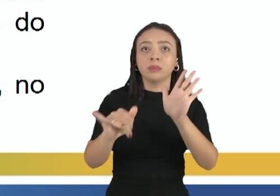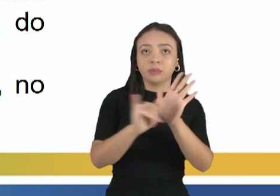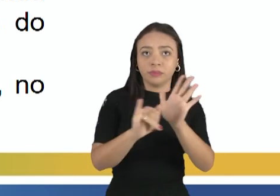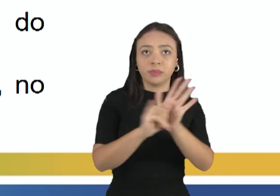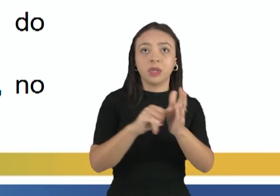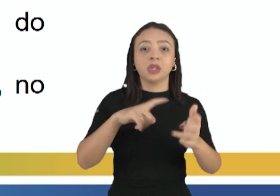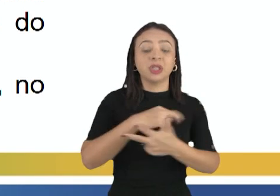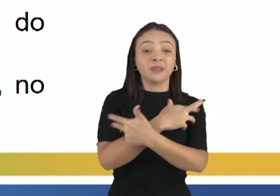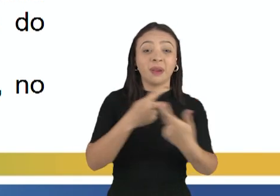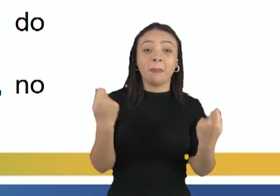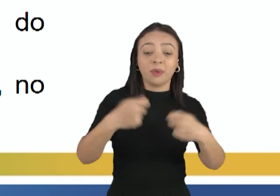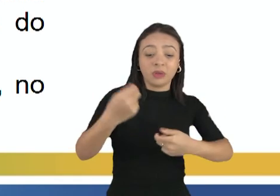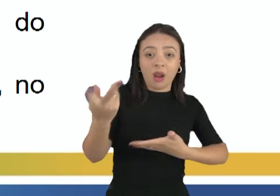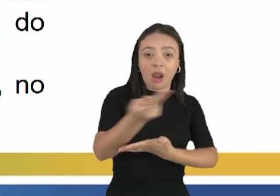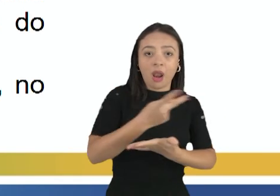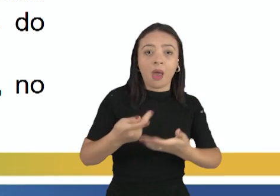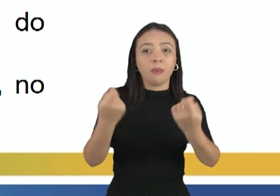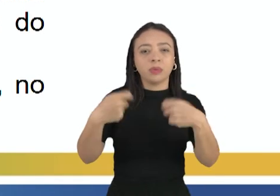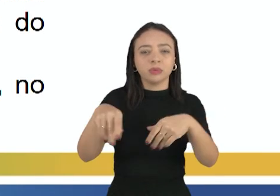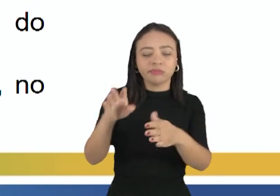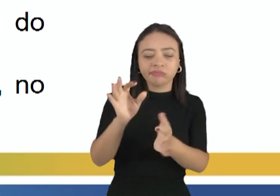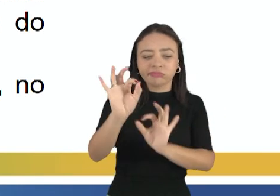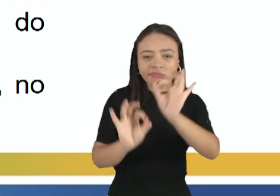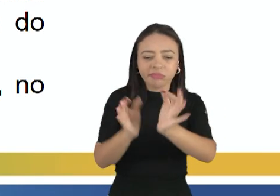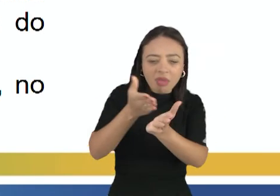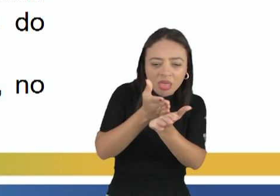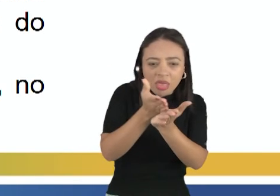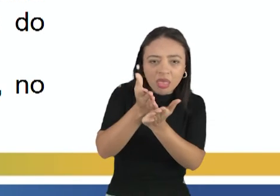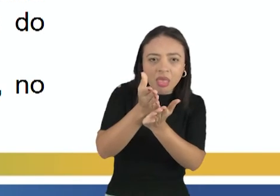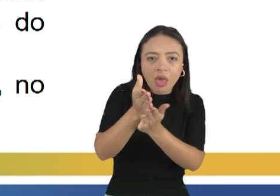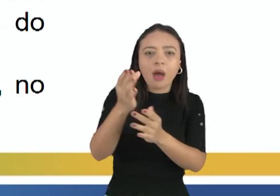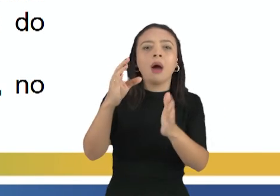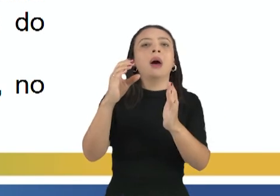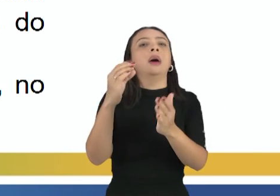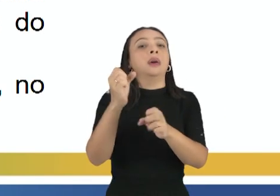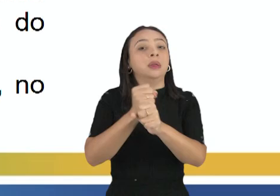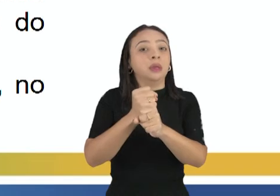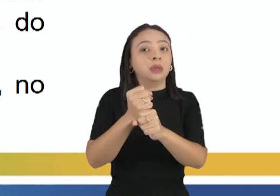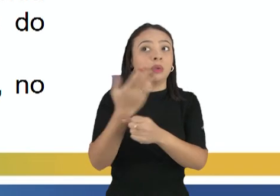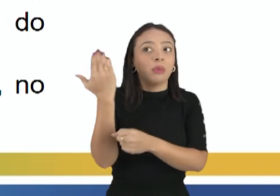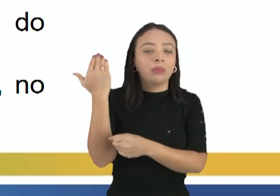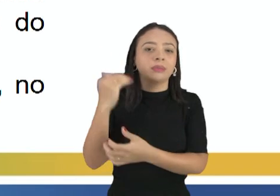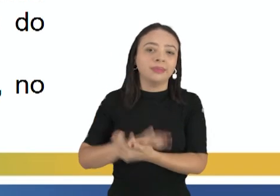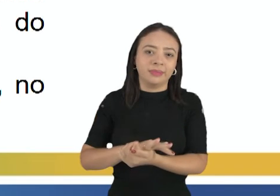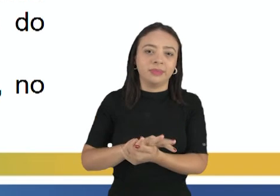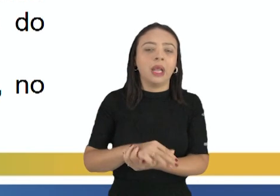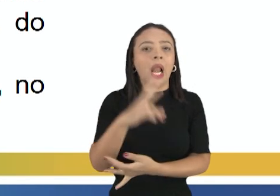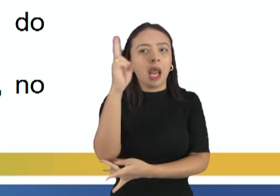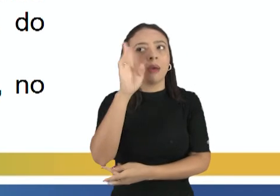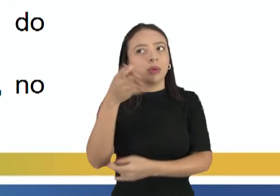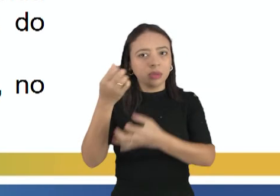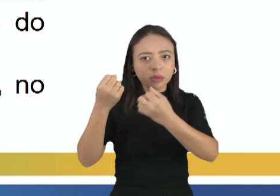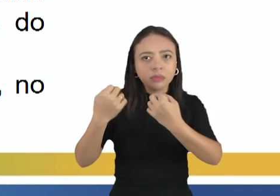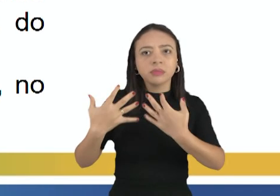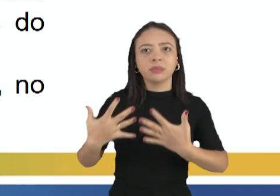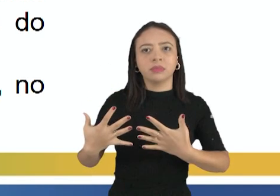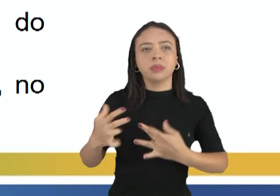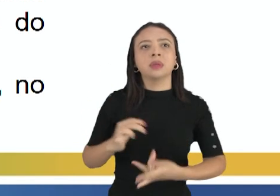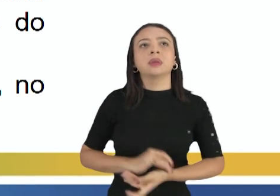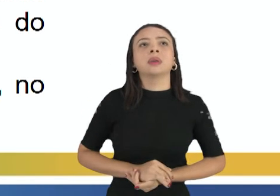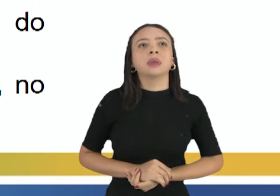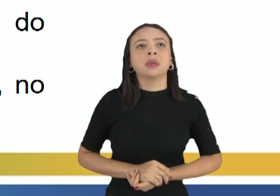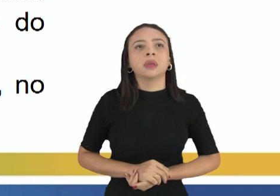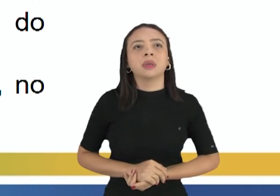nas várias artes se viam delineando desde a época anterior. Mas, professora, como assim? Lembra que eu disse para vocês que